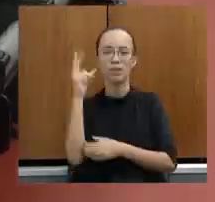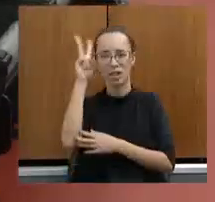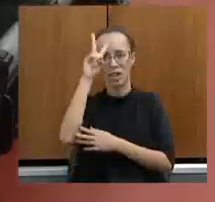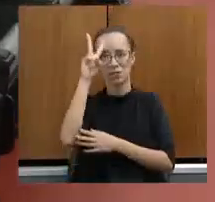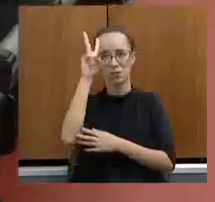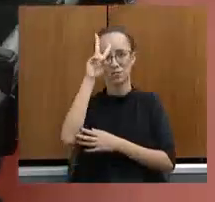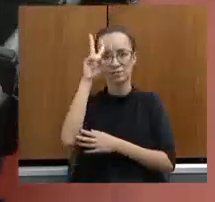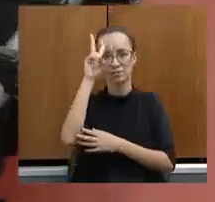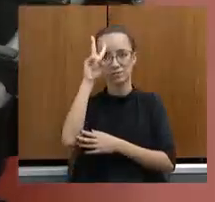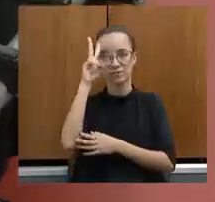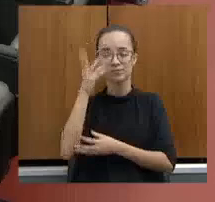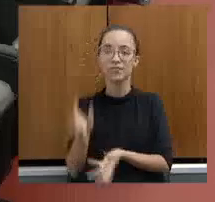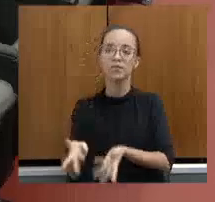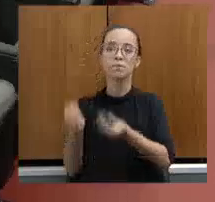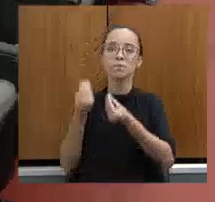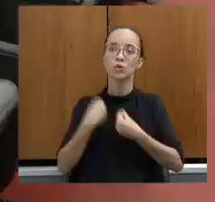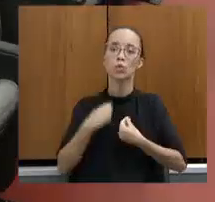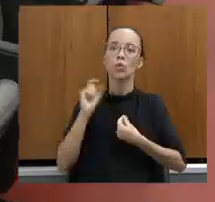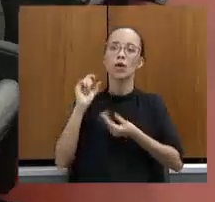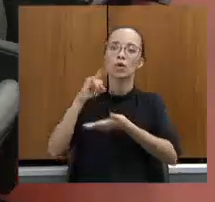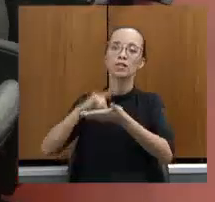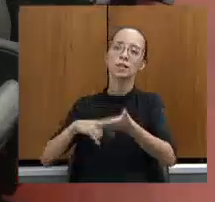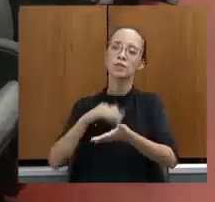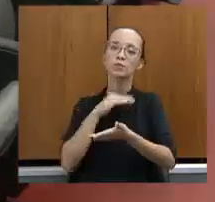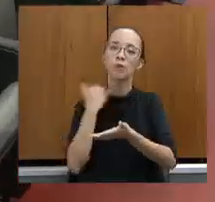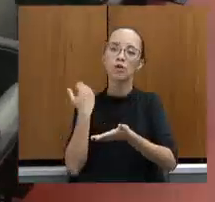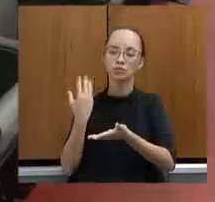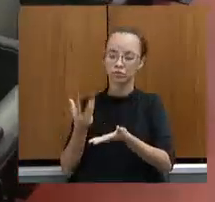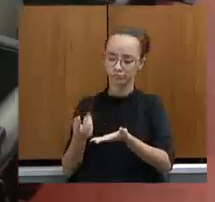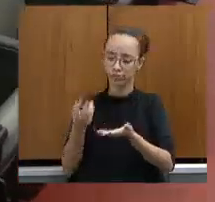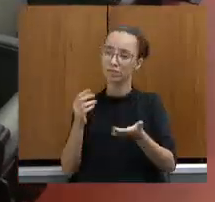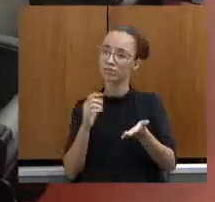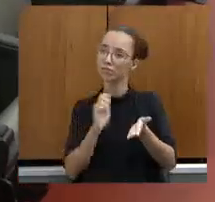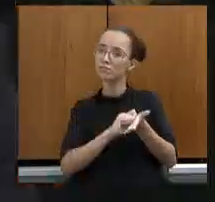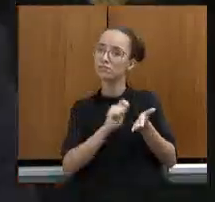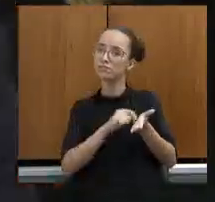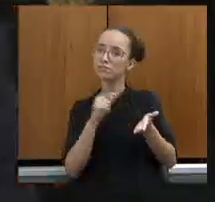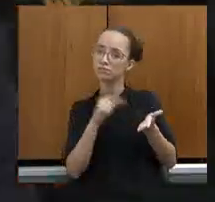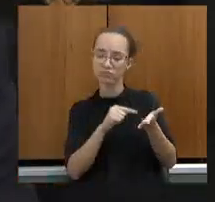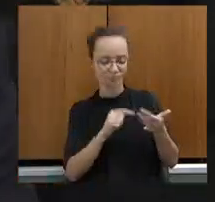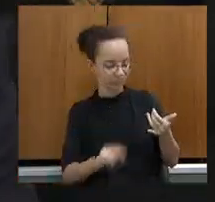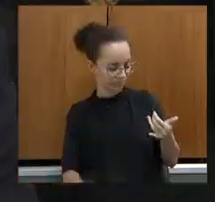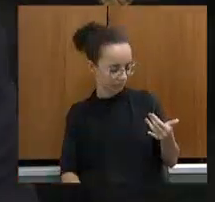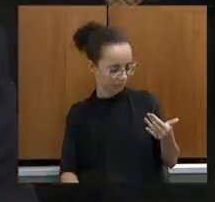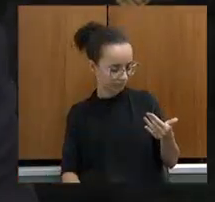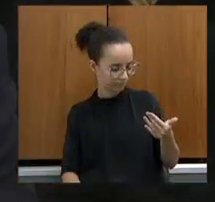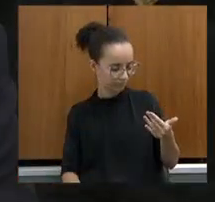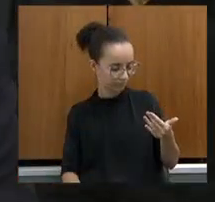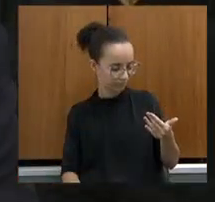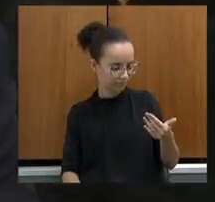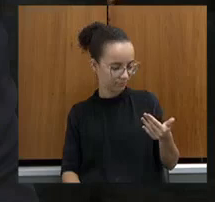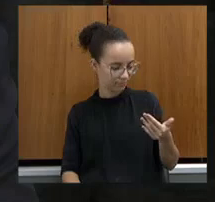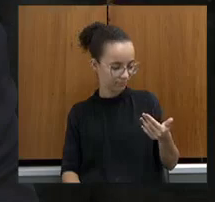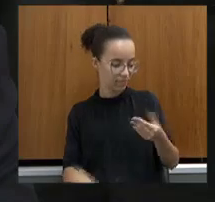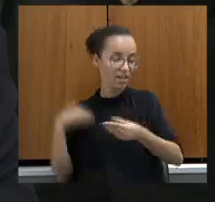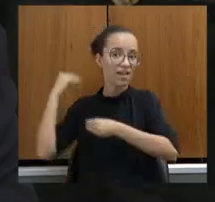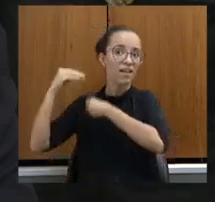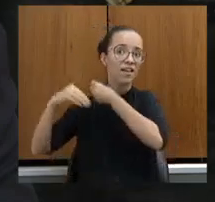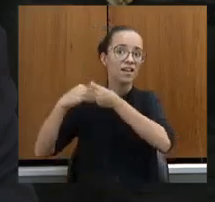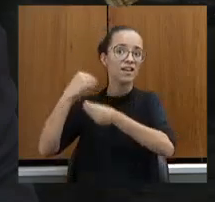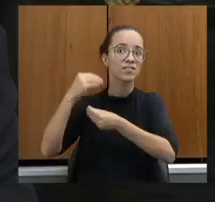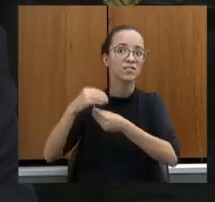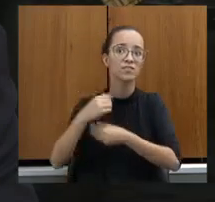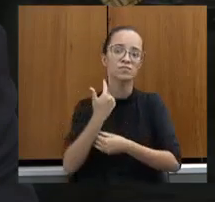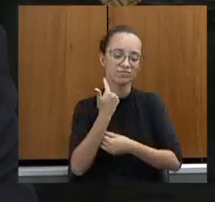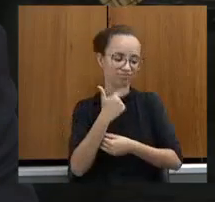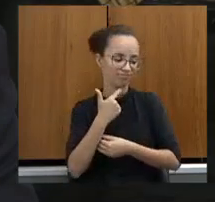mandaram para mim atestado de óbito dele tava escrito atestado de Óbvio do meu pai não deixa herança Eles é que pensam né